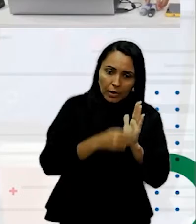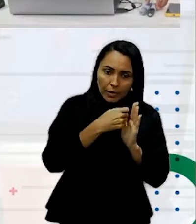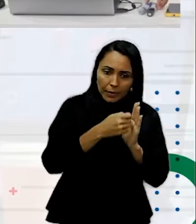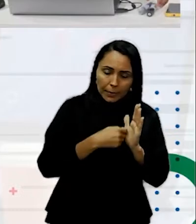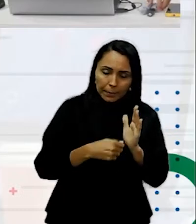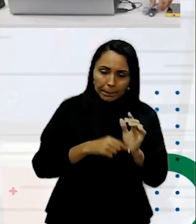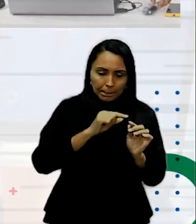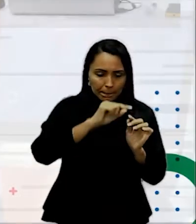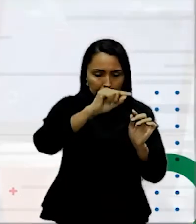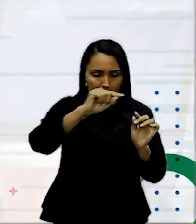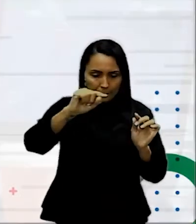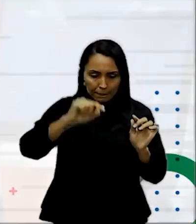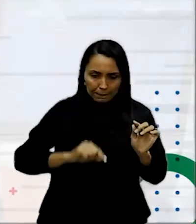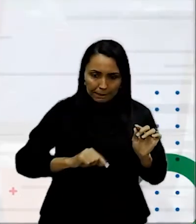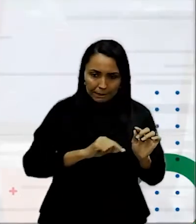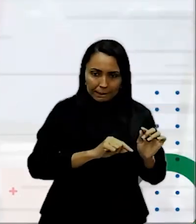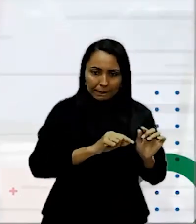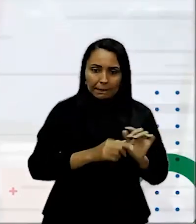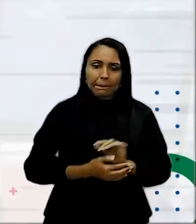por favor.